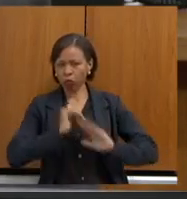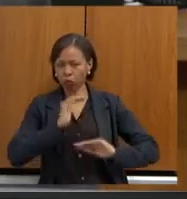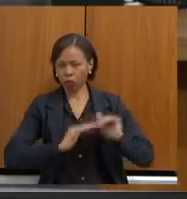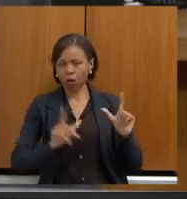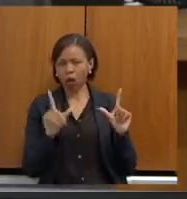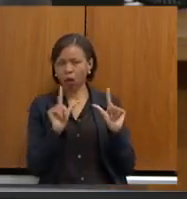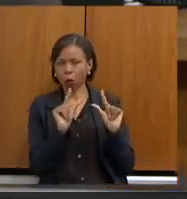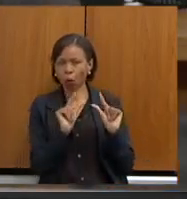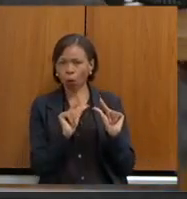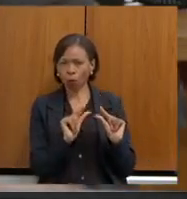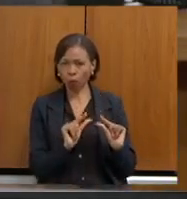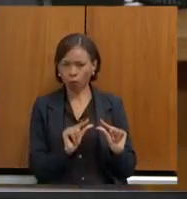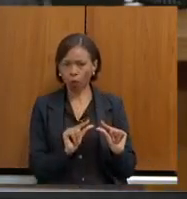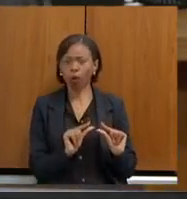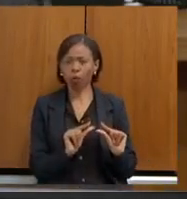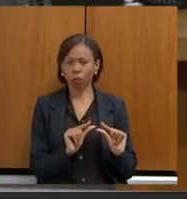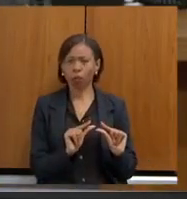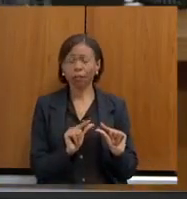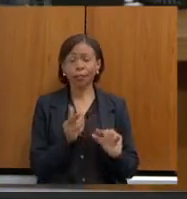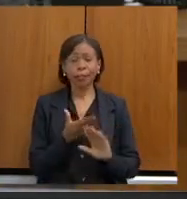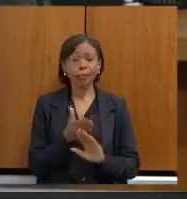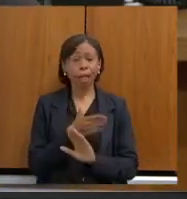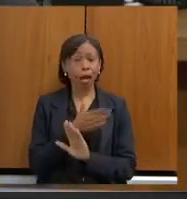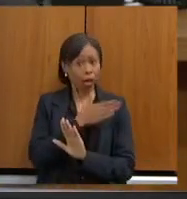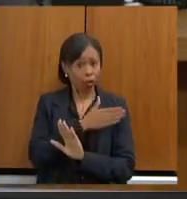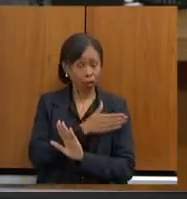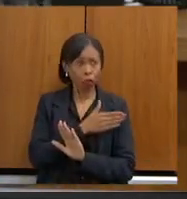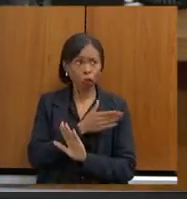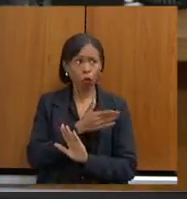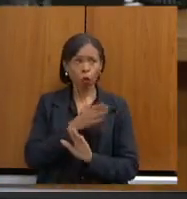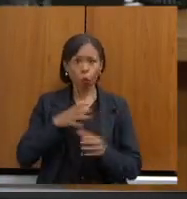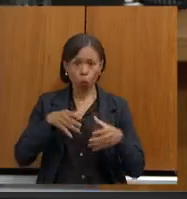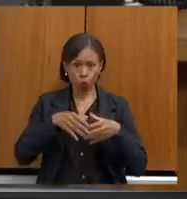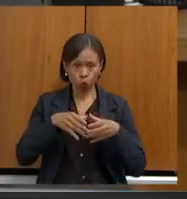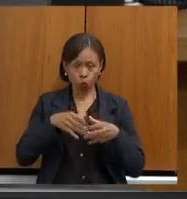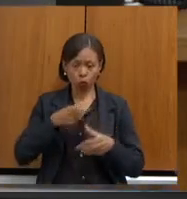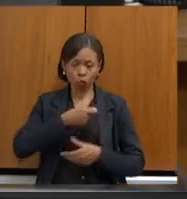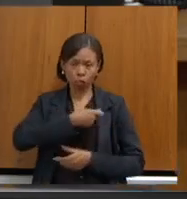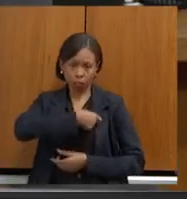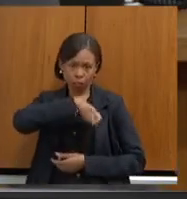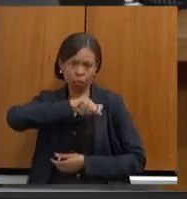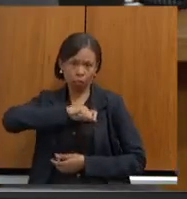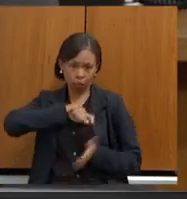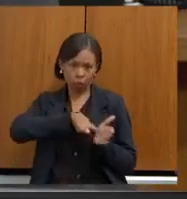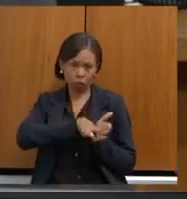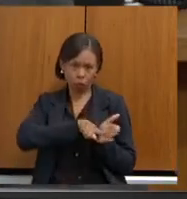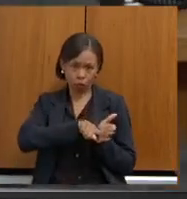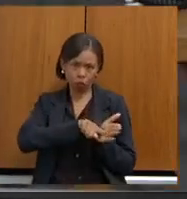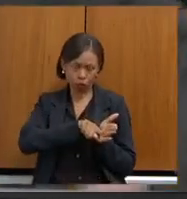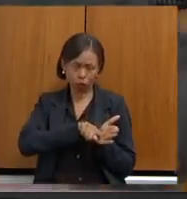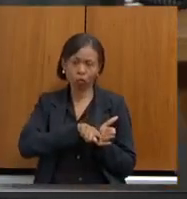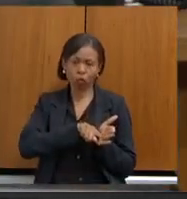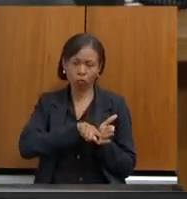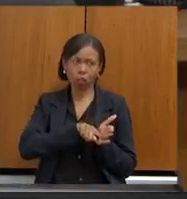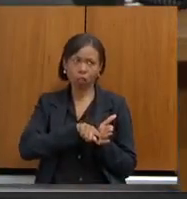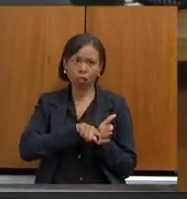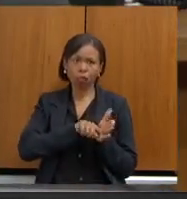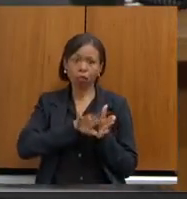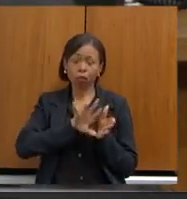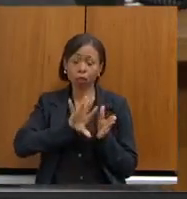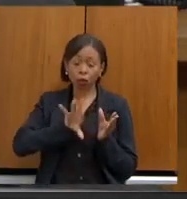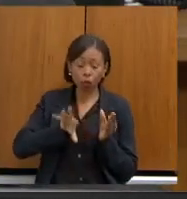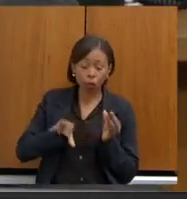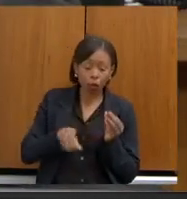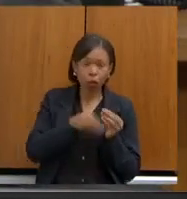na época de entidades de classe dos investigadores que ficaria Expresso no anexo